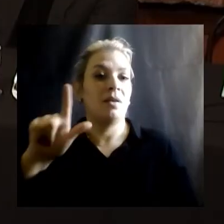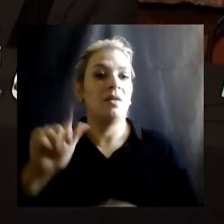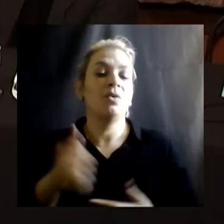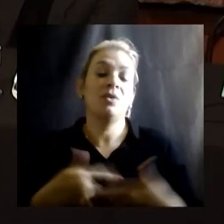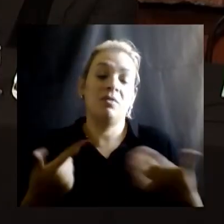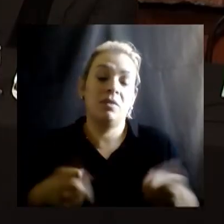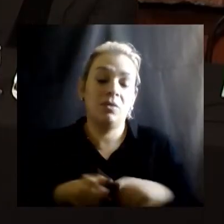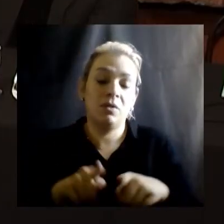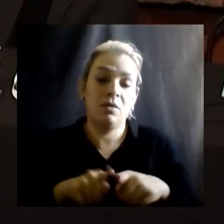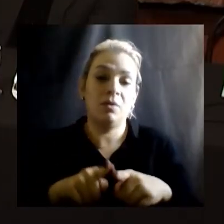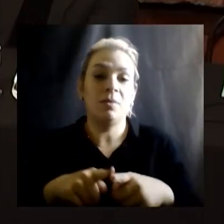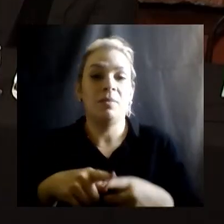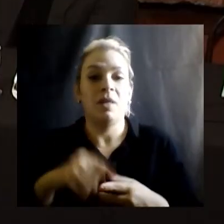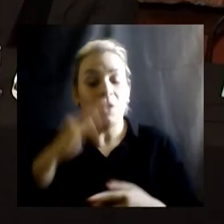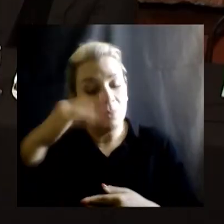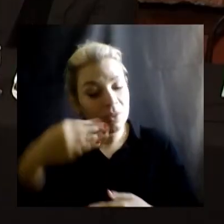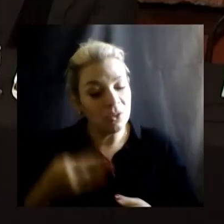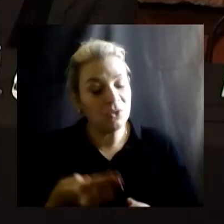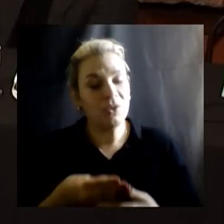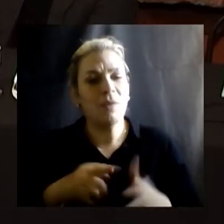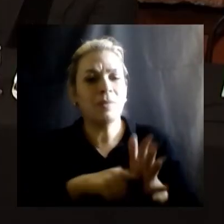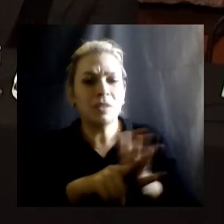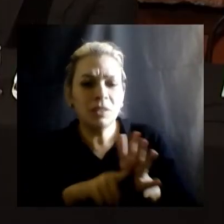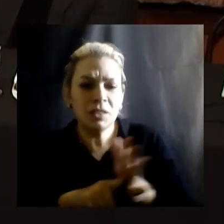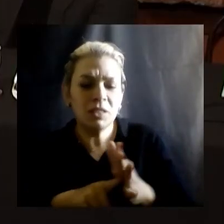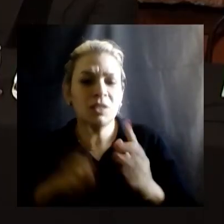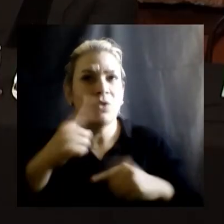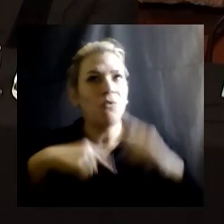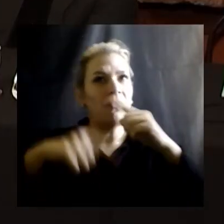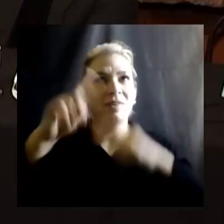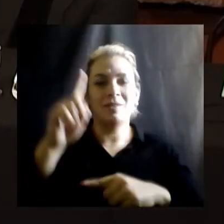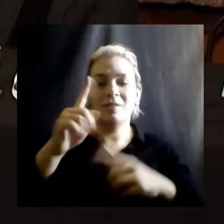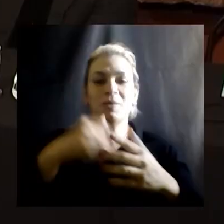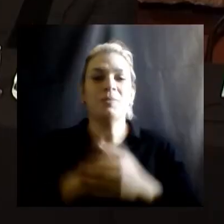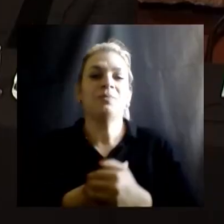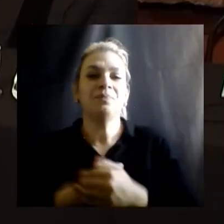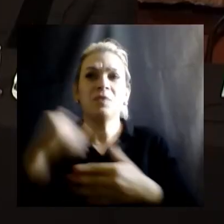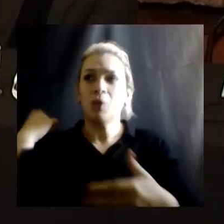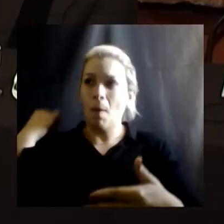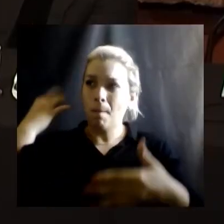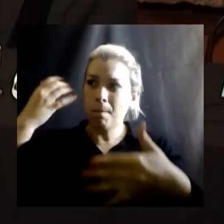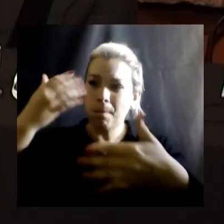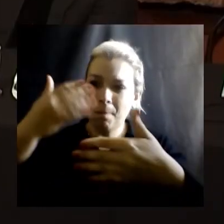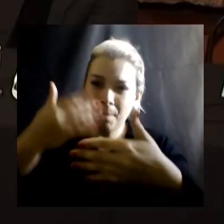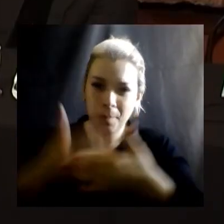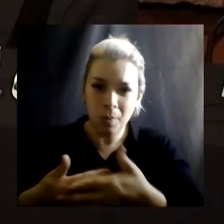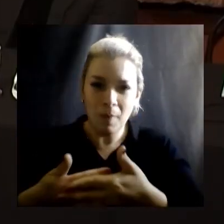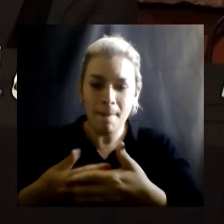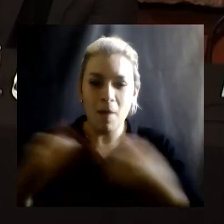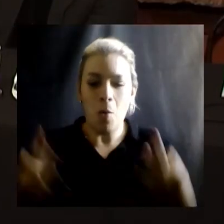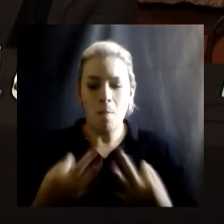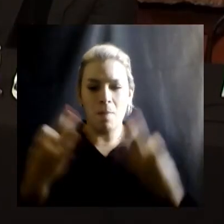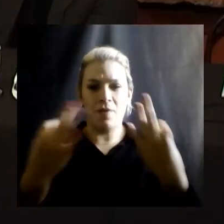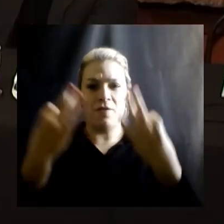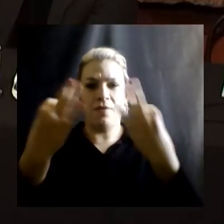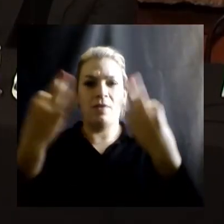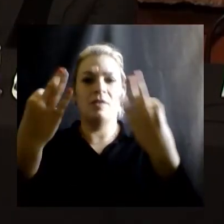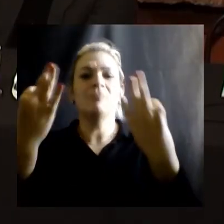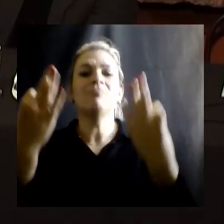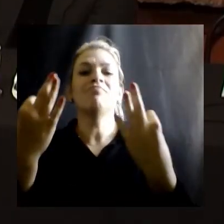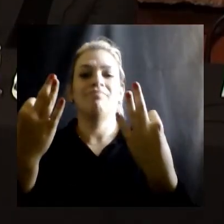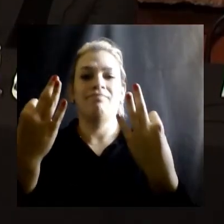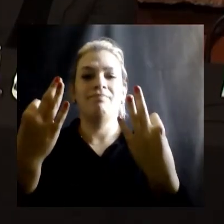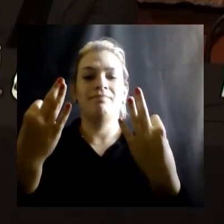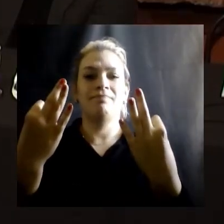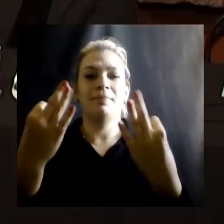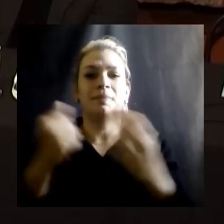inovação. Homenageamos uma trajetória que demonstra como a excelência nasce do encontro entre o talento das